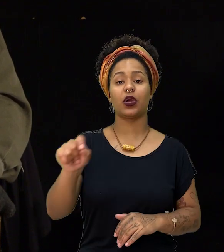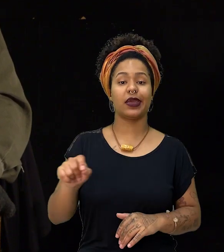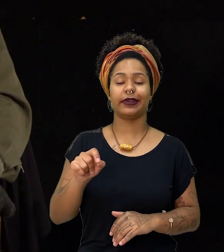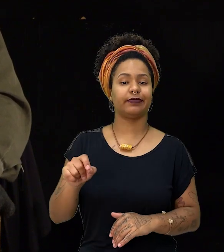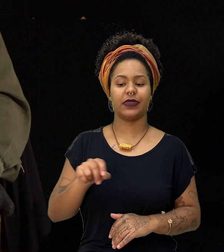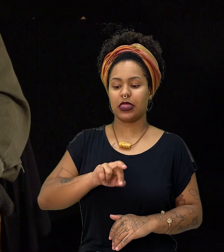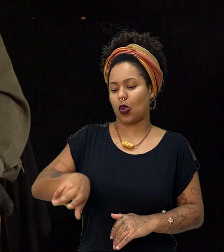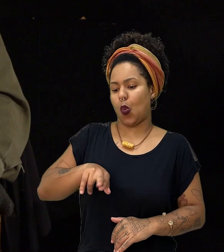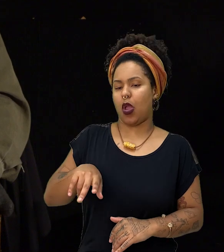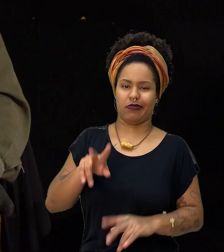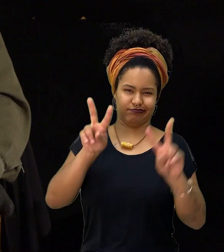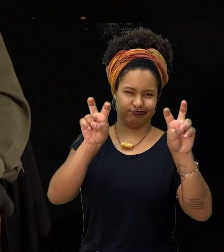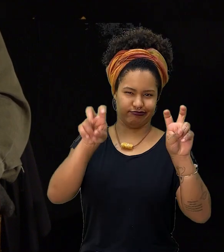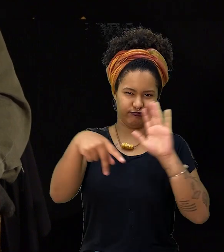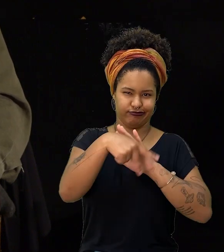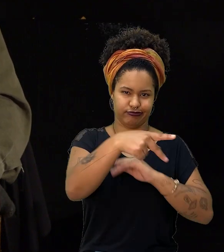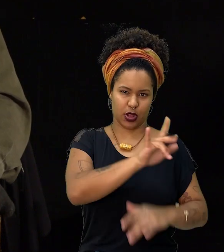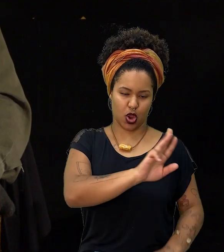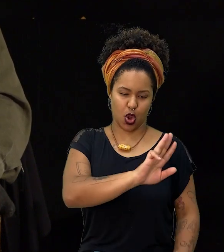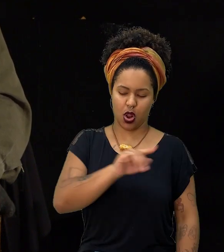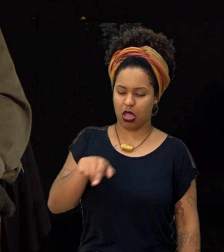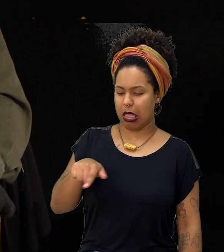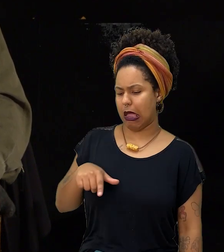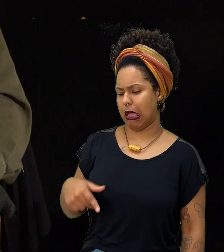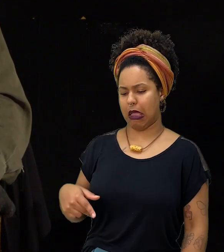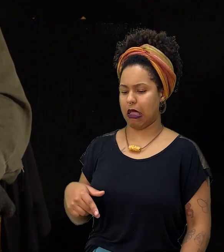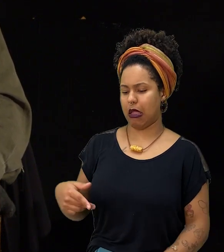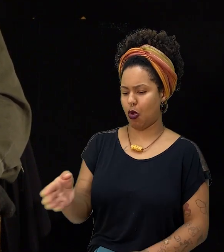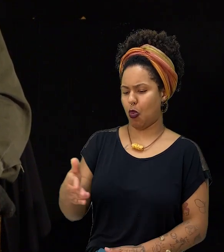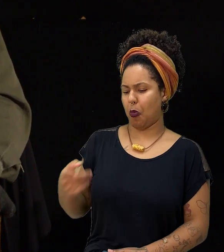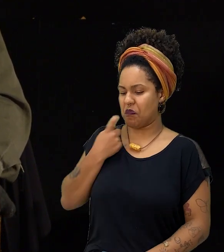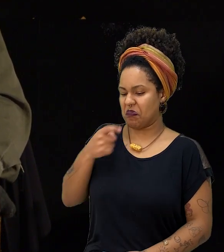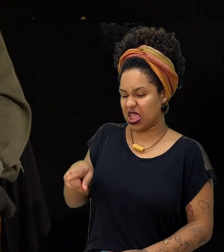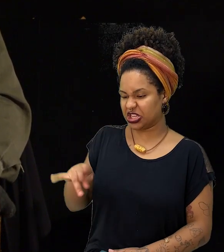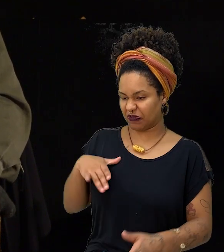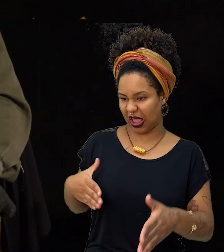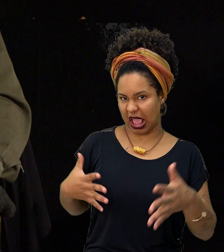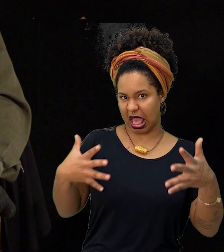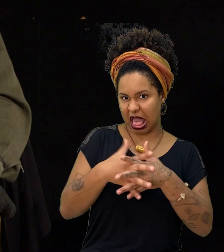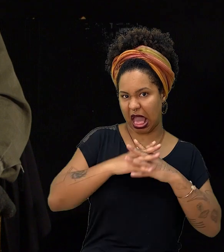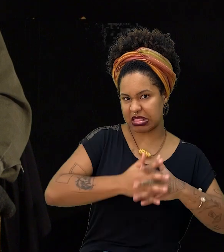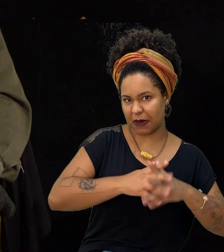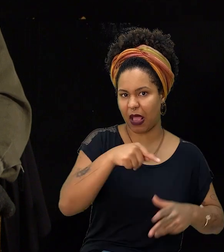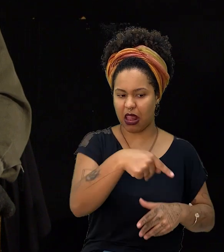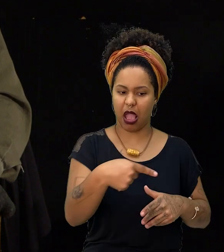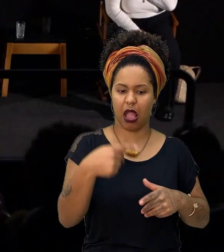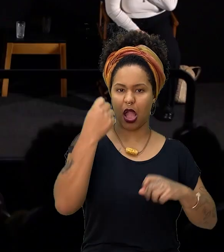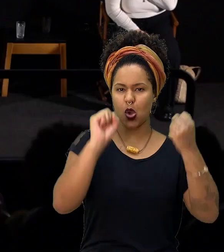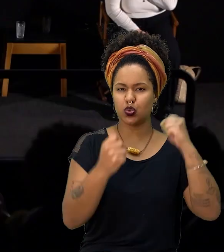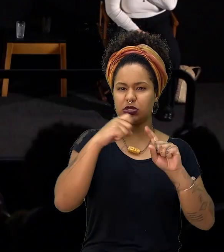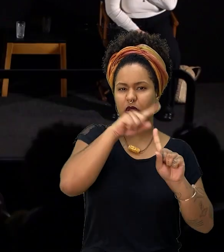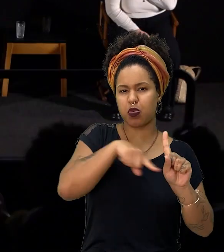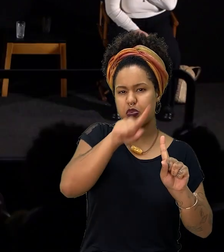bagre que vai impedir as usinas do Rio Madeira, né?